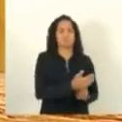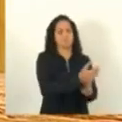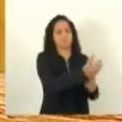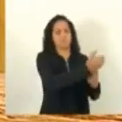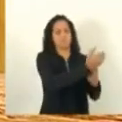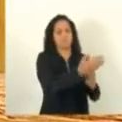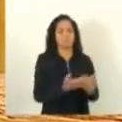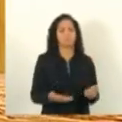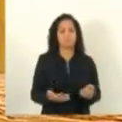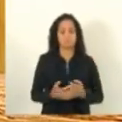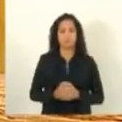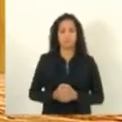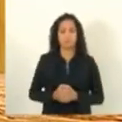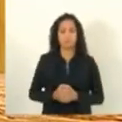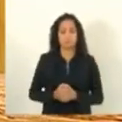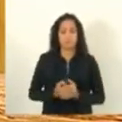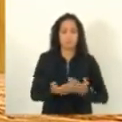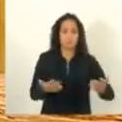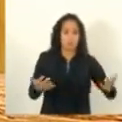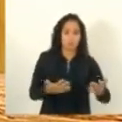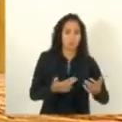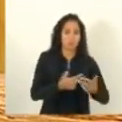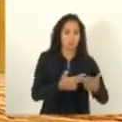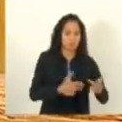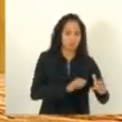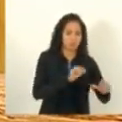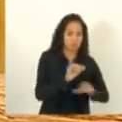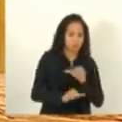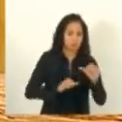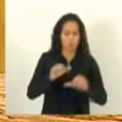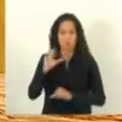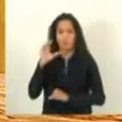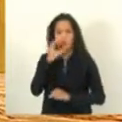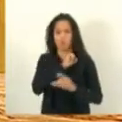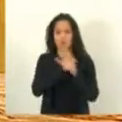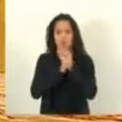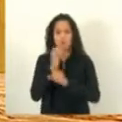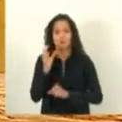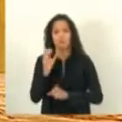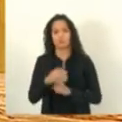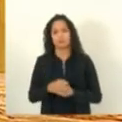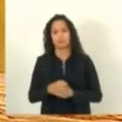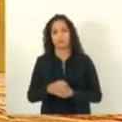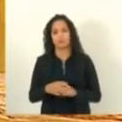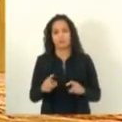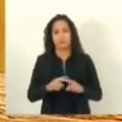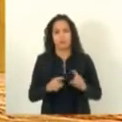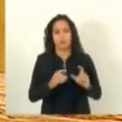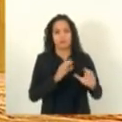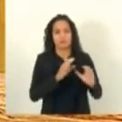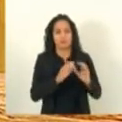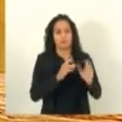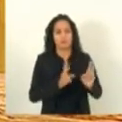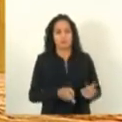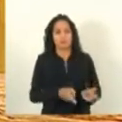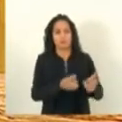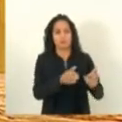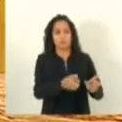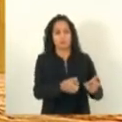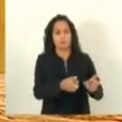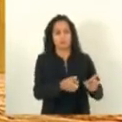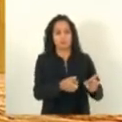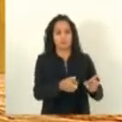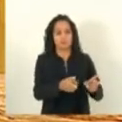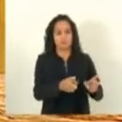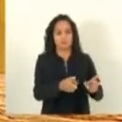que as coisas mudam muito rapidamente, e a comunicação ainda é feita entre